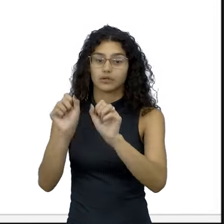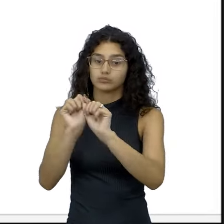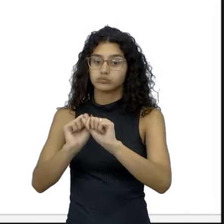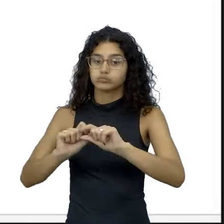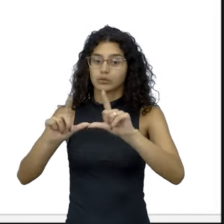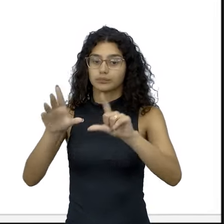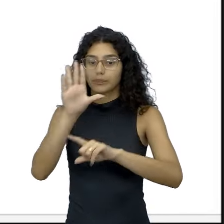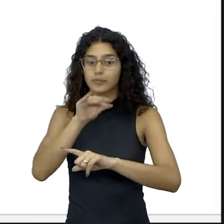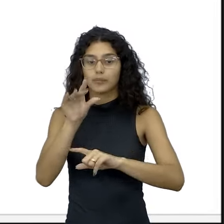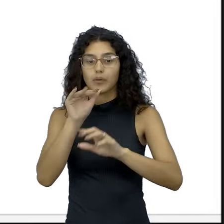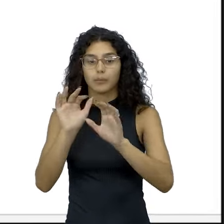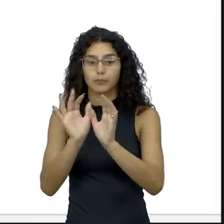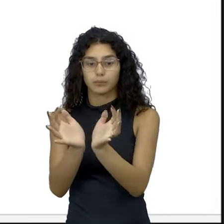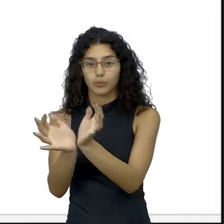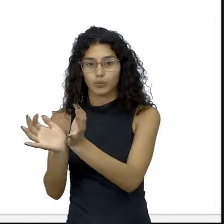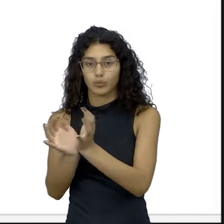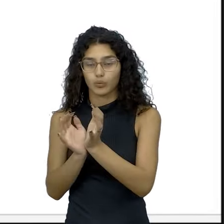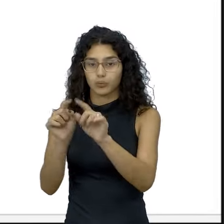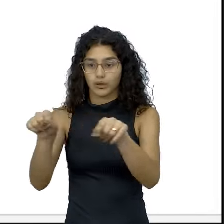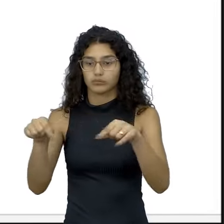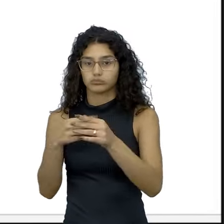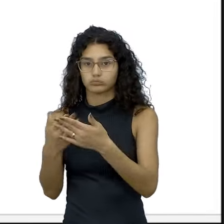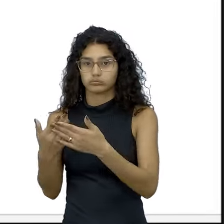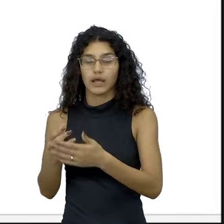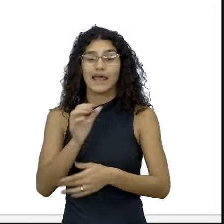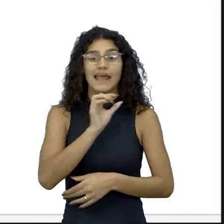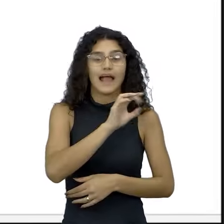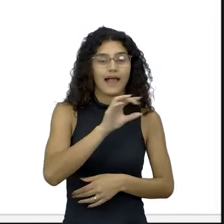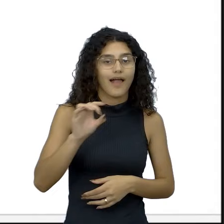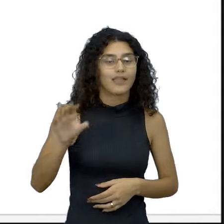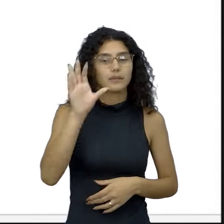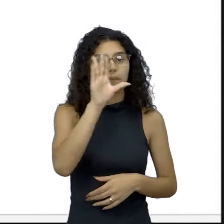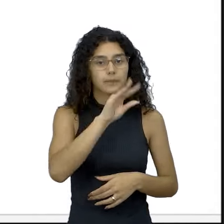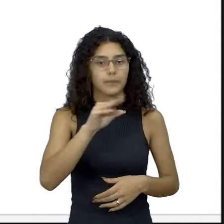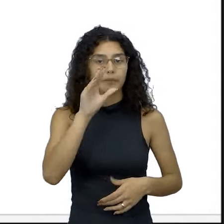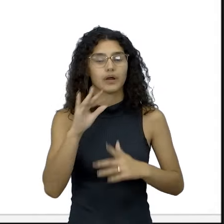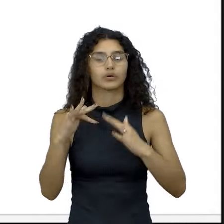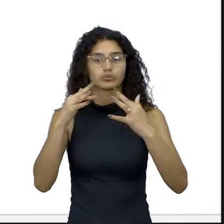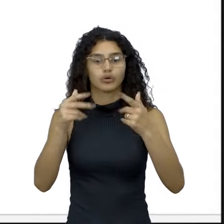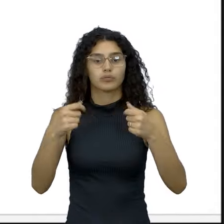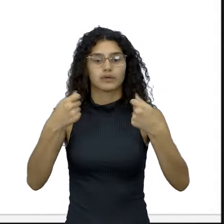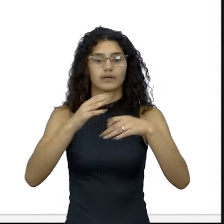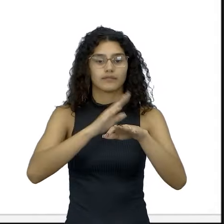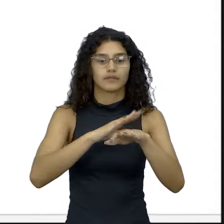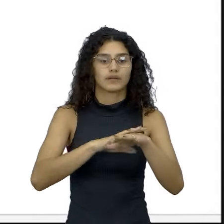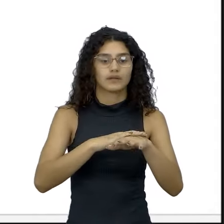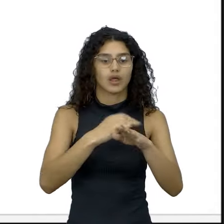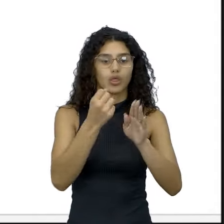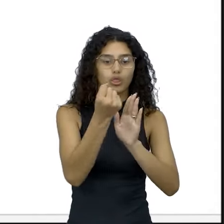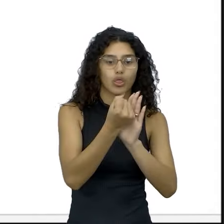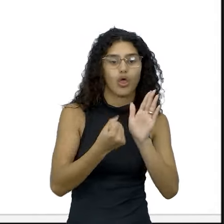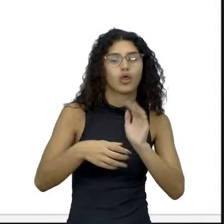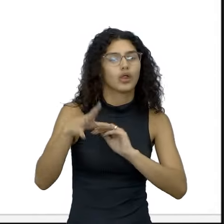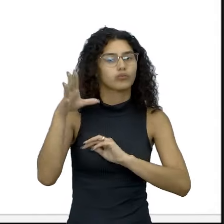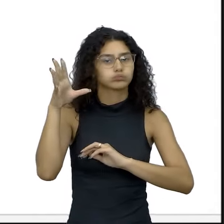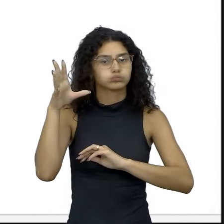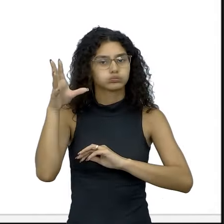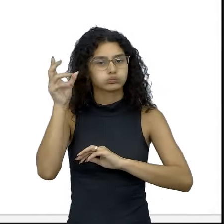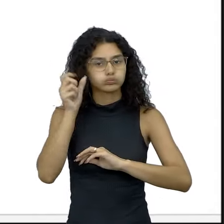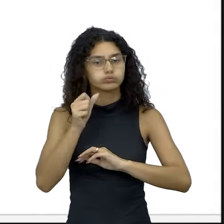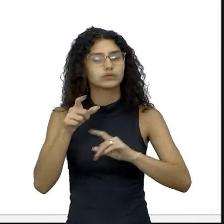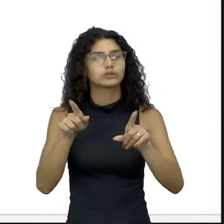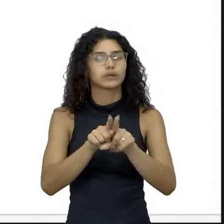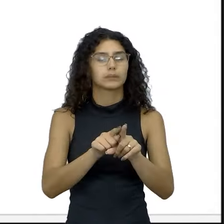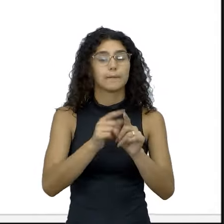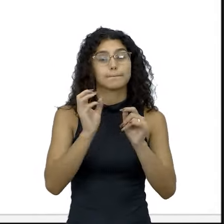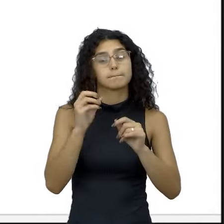oral para as turmas. Cada exposição oral, né, em cada uma delas, todos devem tomar notas do que estão ouvindo, pois